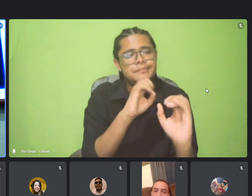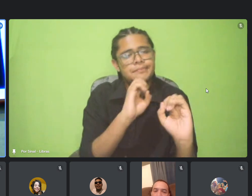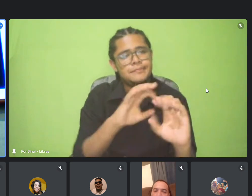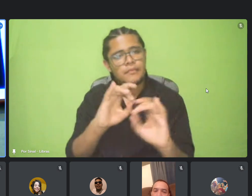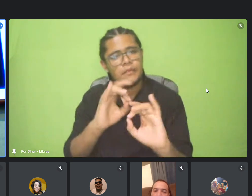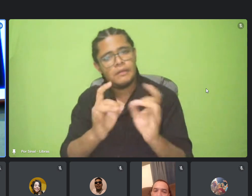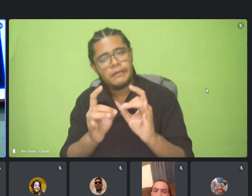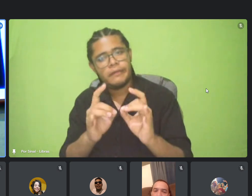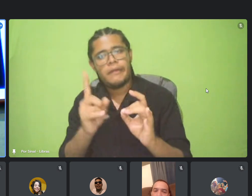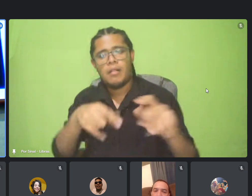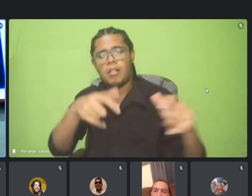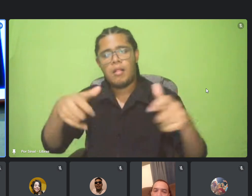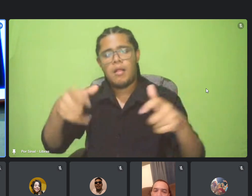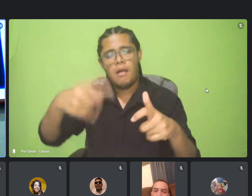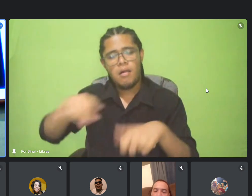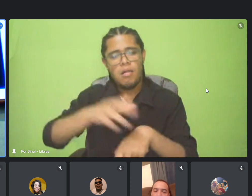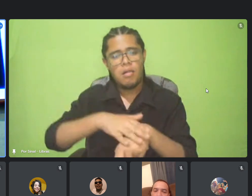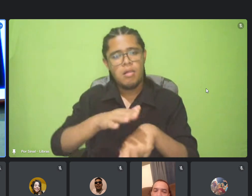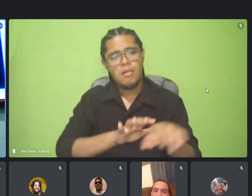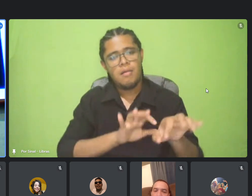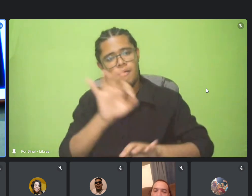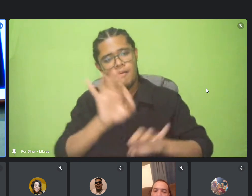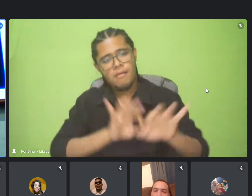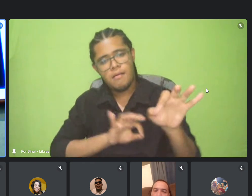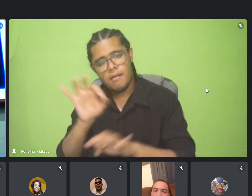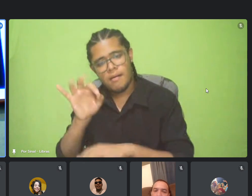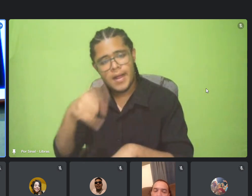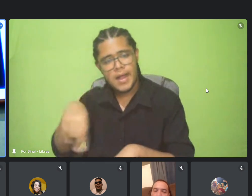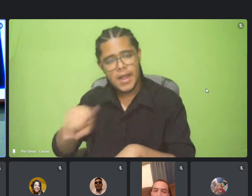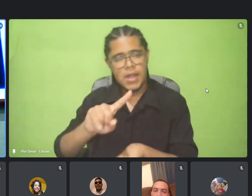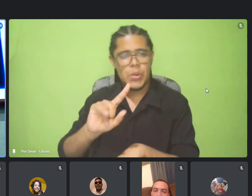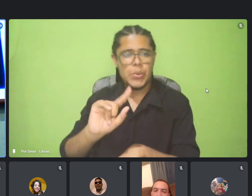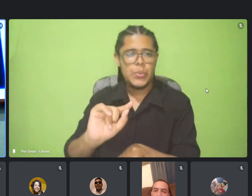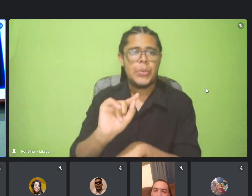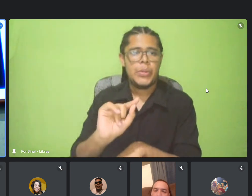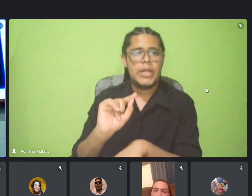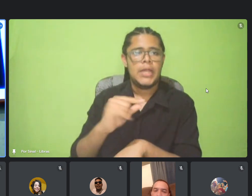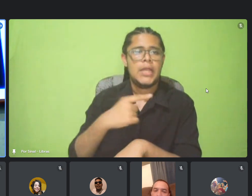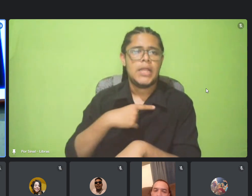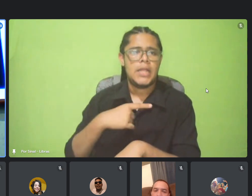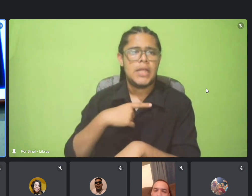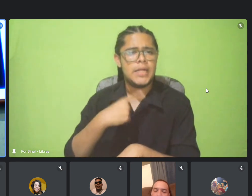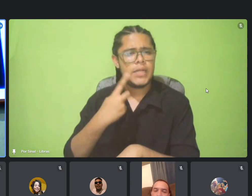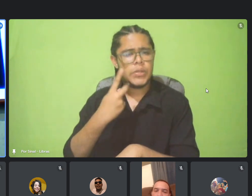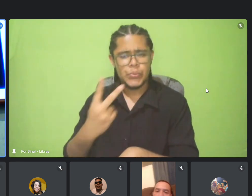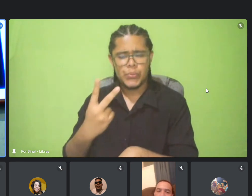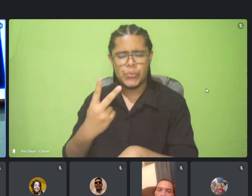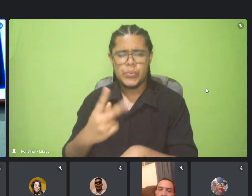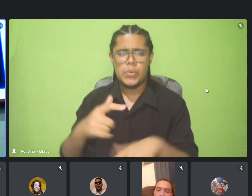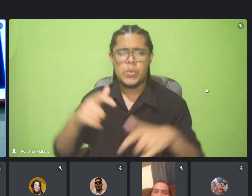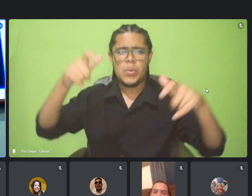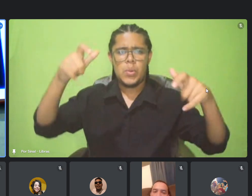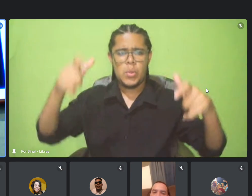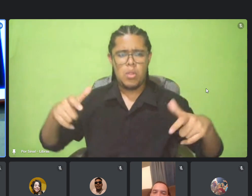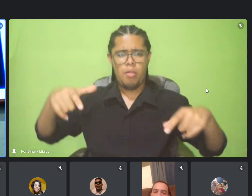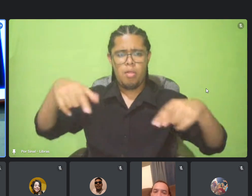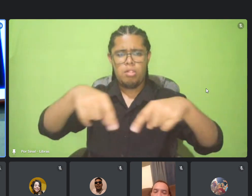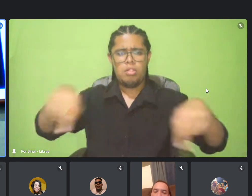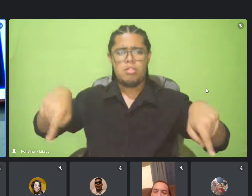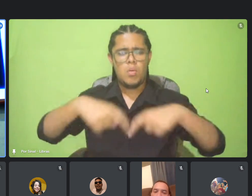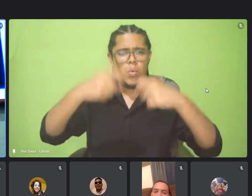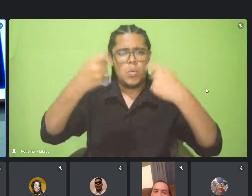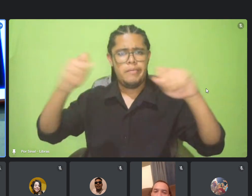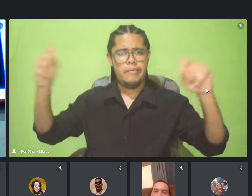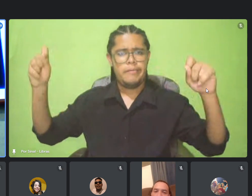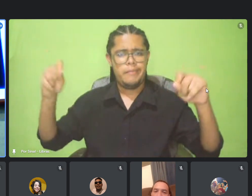organizados, que eles estão com só acho que dois galpões lá nas rocas, tem um nas